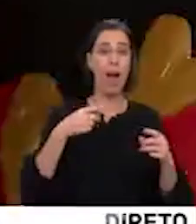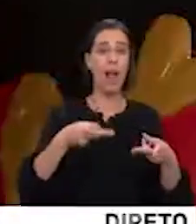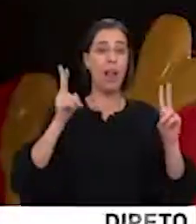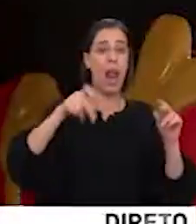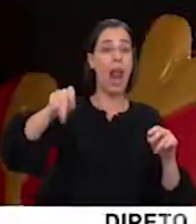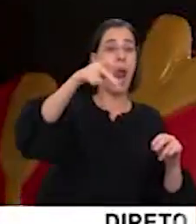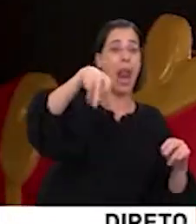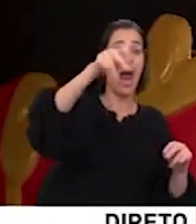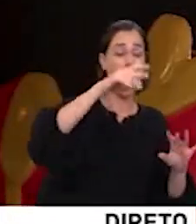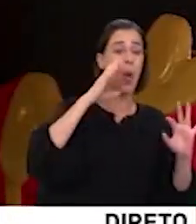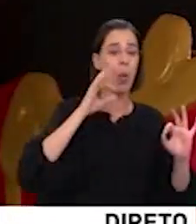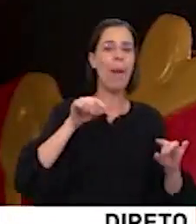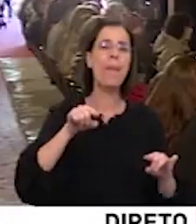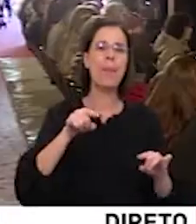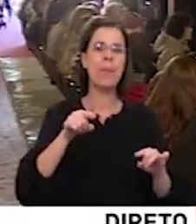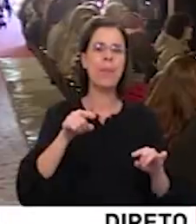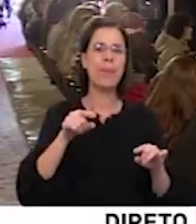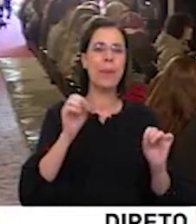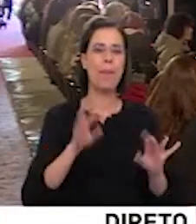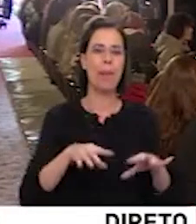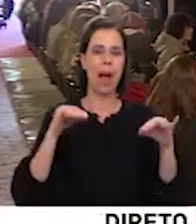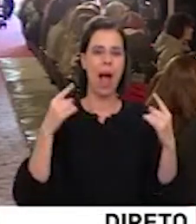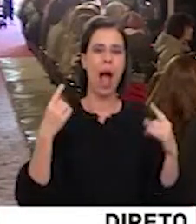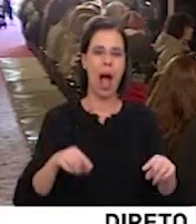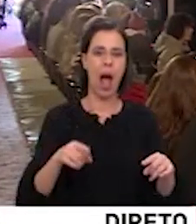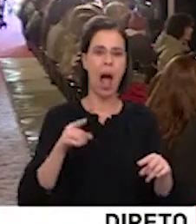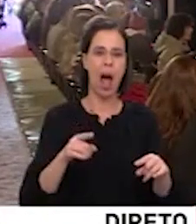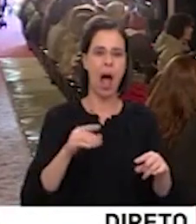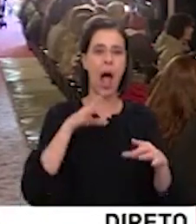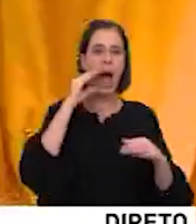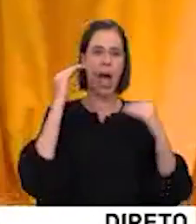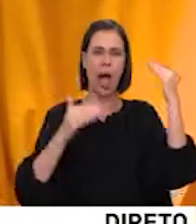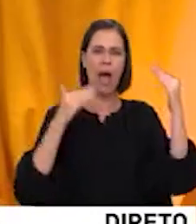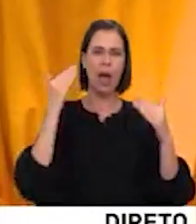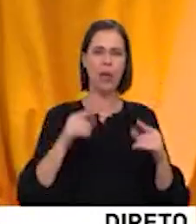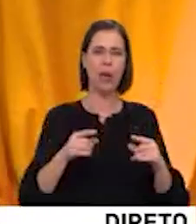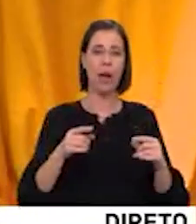solta! Mas nesta Vila Mágica também há espaço para os adultos.